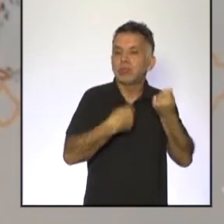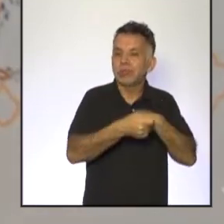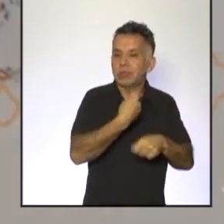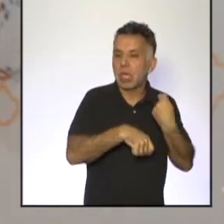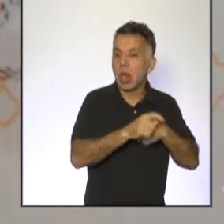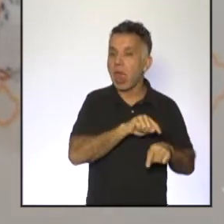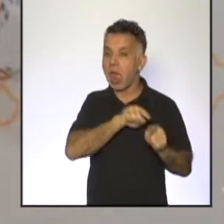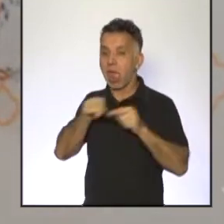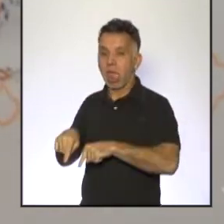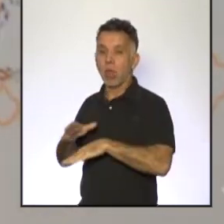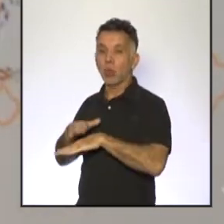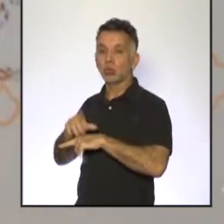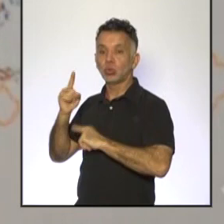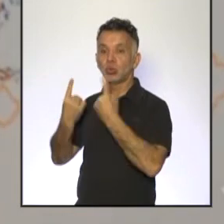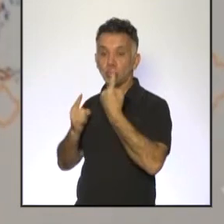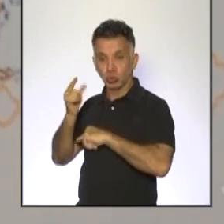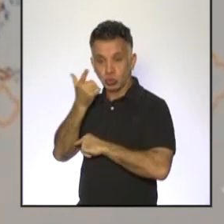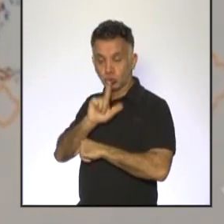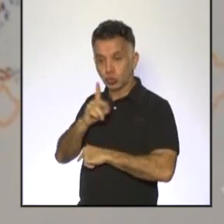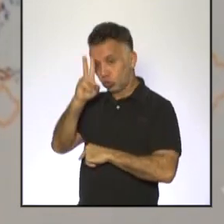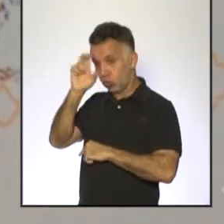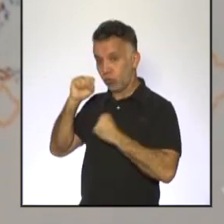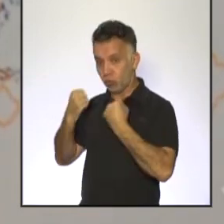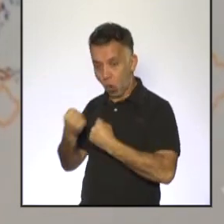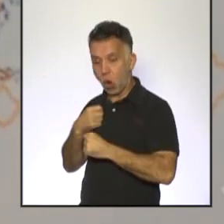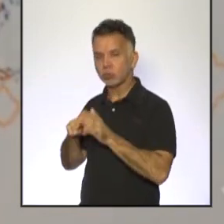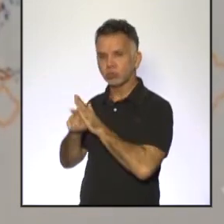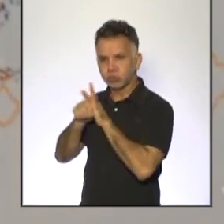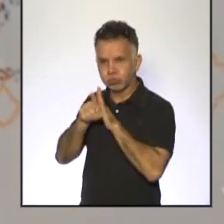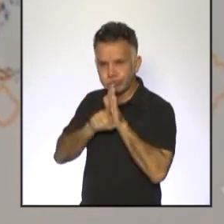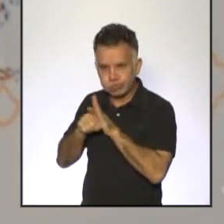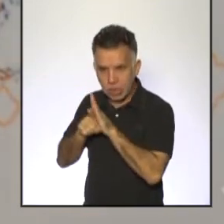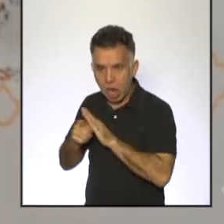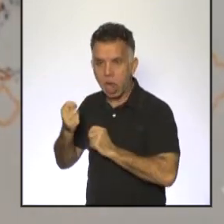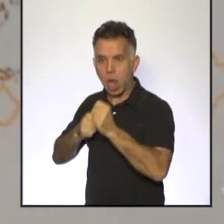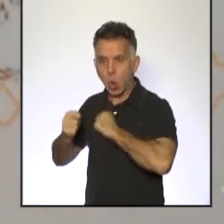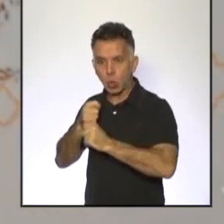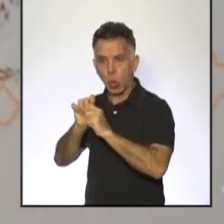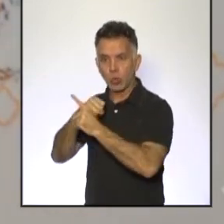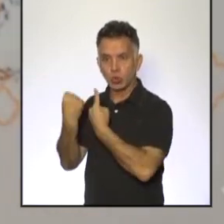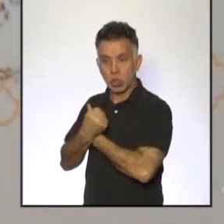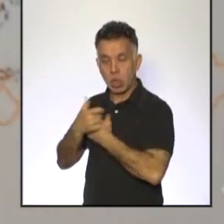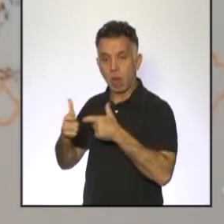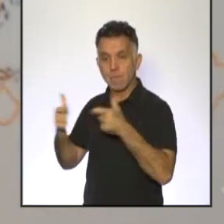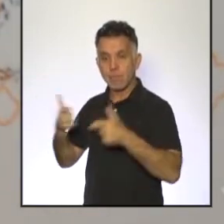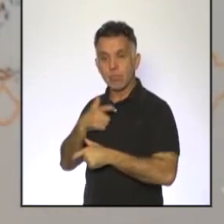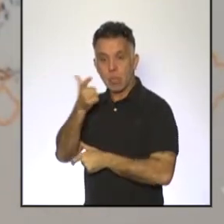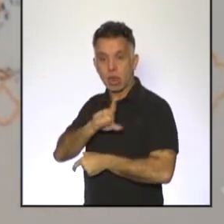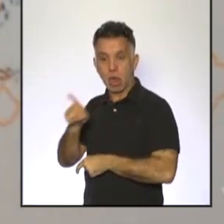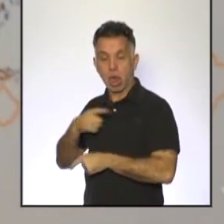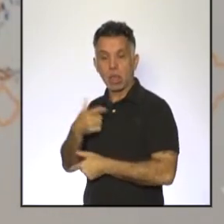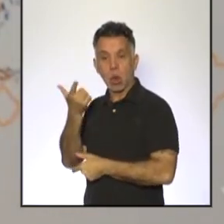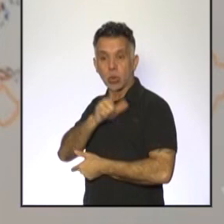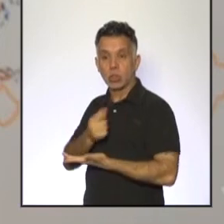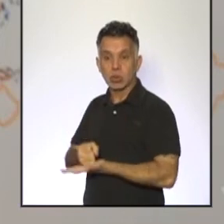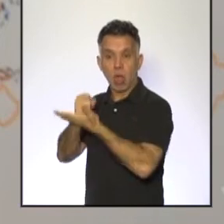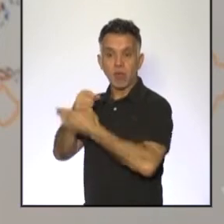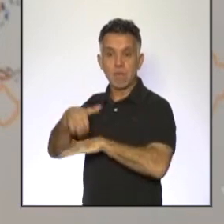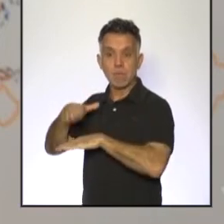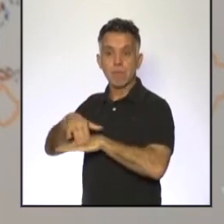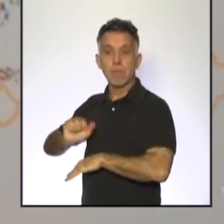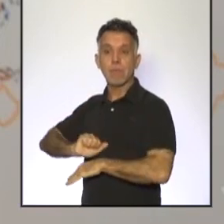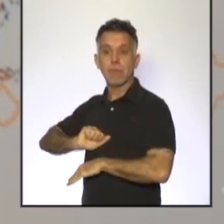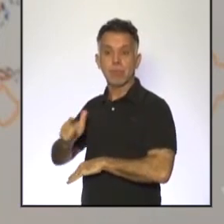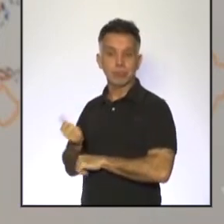de Mercalli. Quanto menor for o grau de desenvolvimento econômico e social, maior vai ser o valor relativo à escala